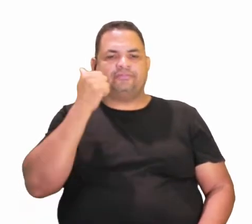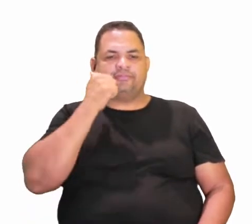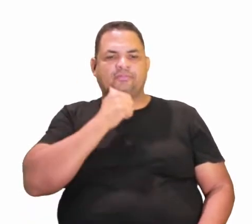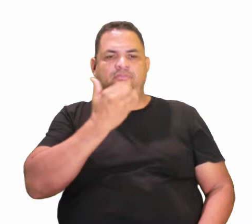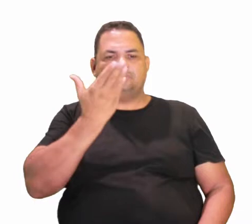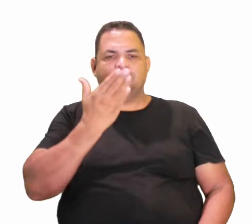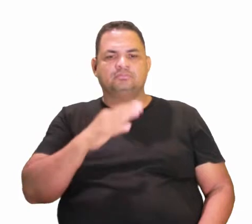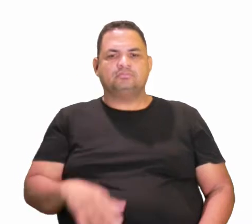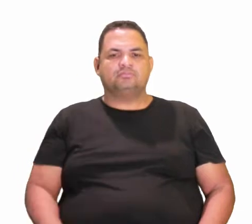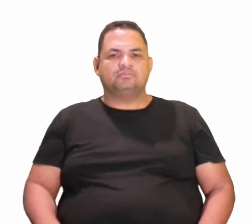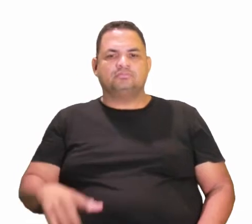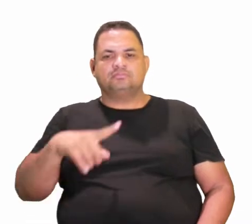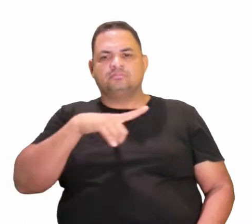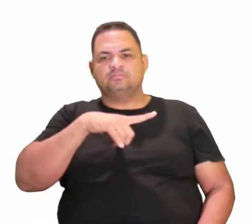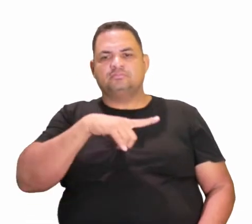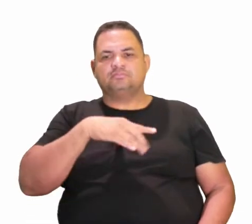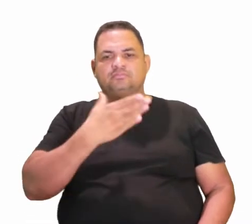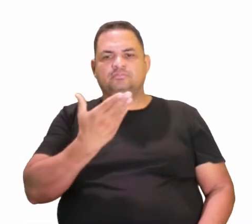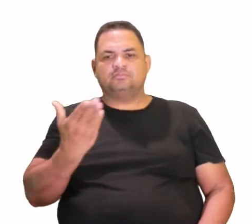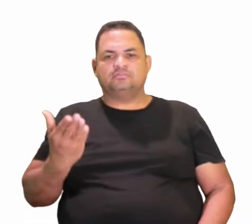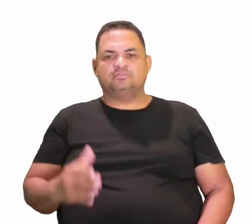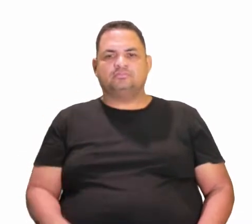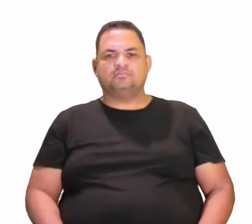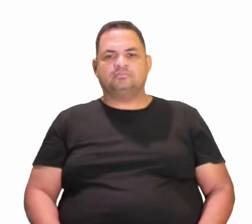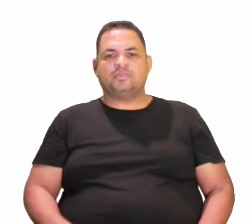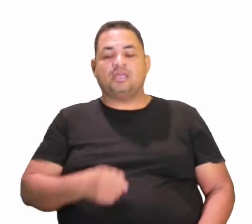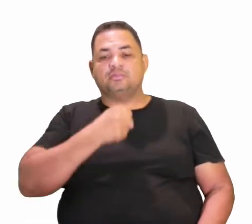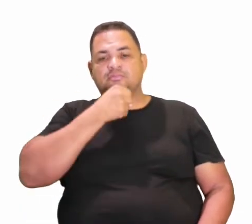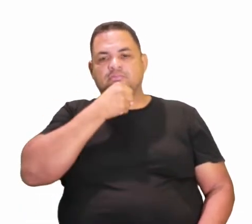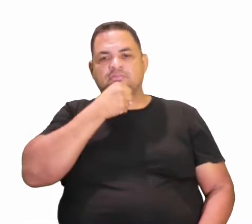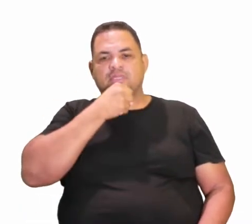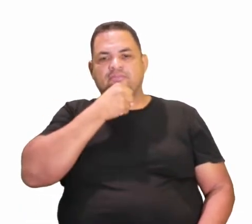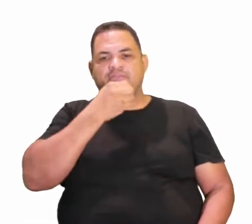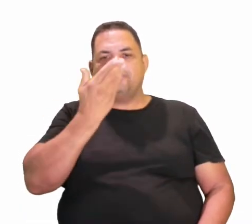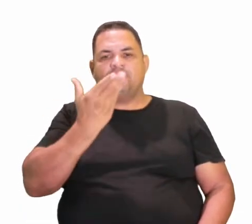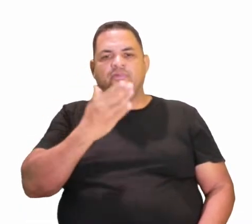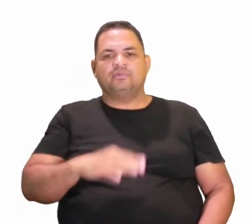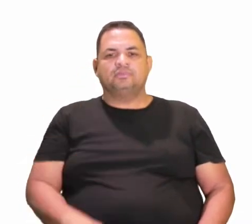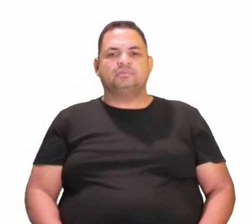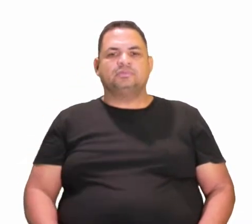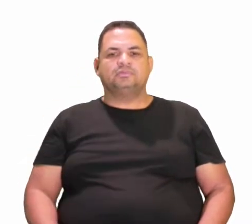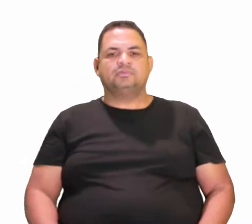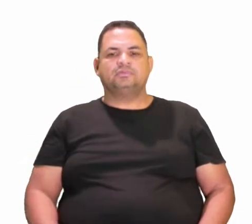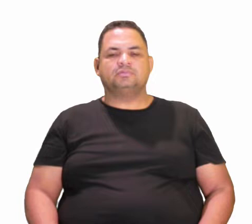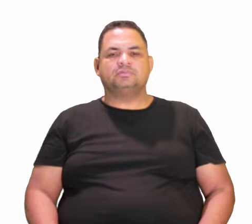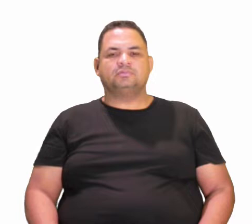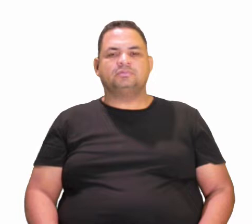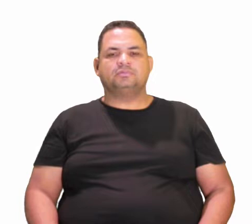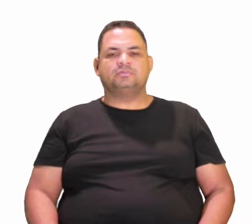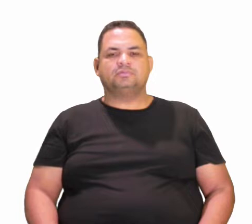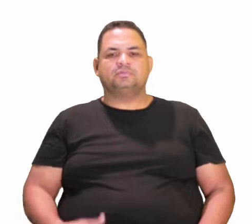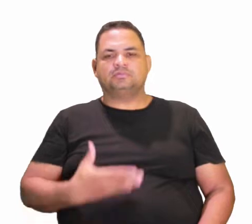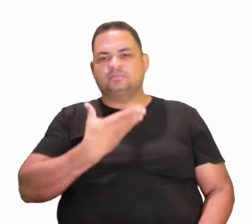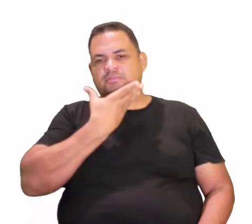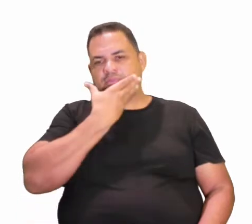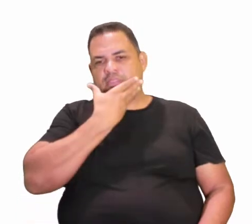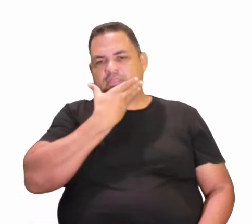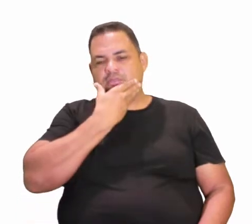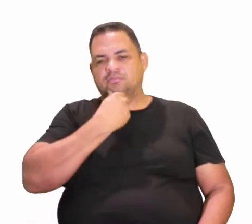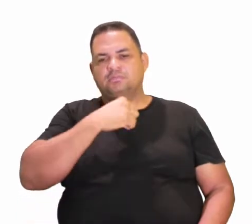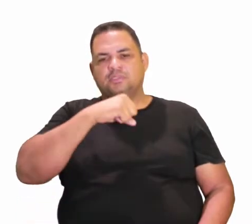Nesta família, nós temos aqui a presença dos avós, certo? Que nós vamos ver daqui a pouco esse tipo